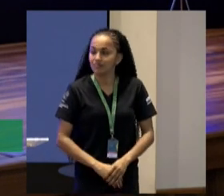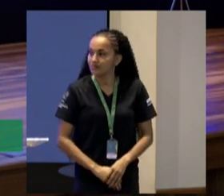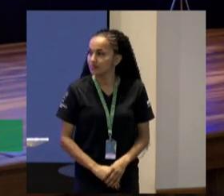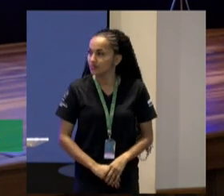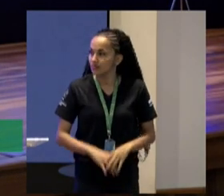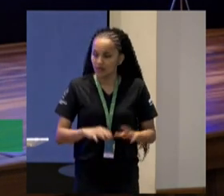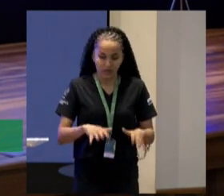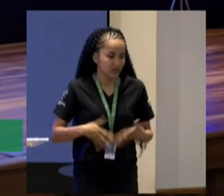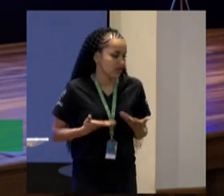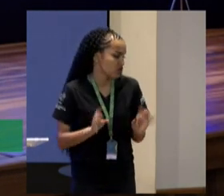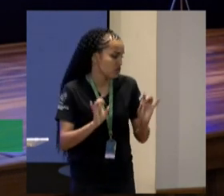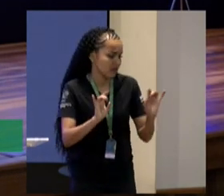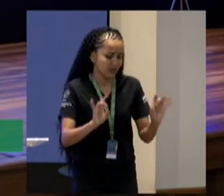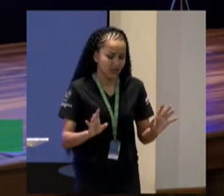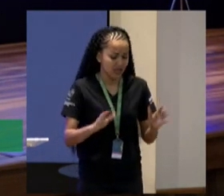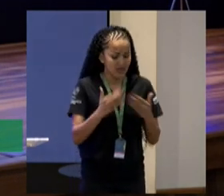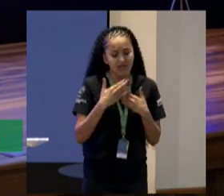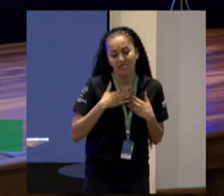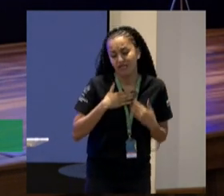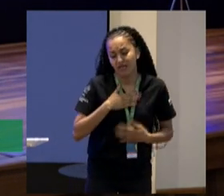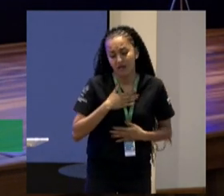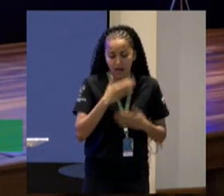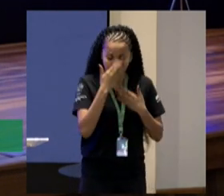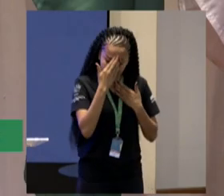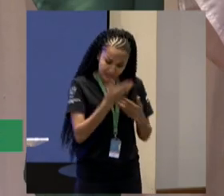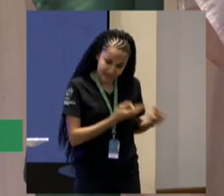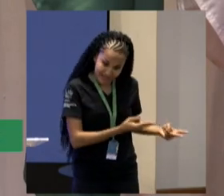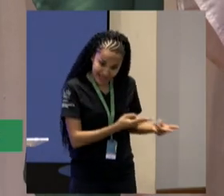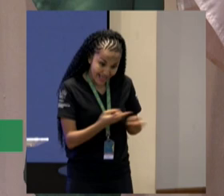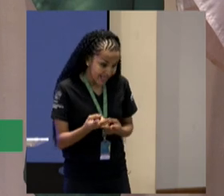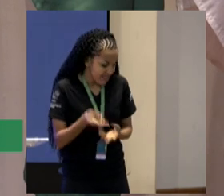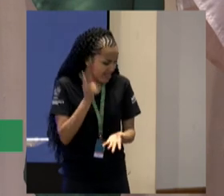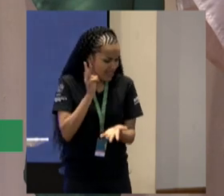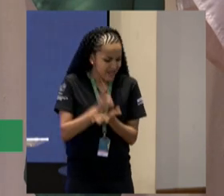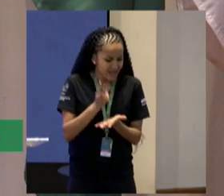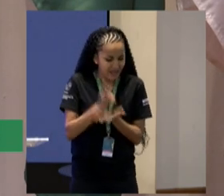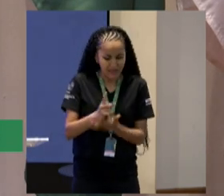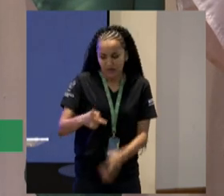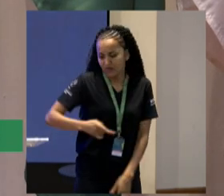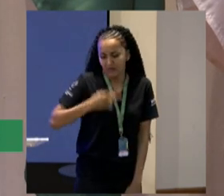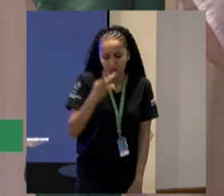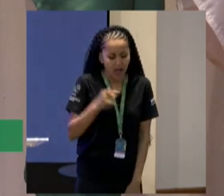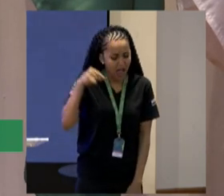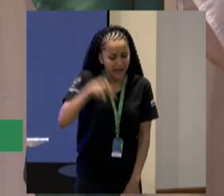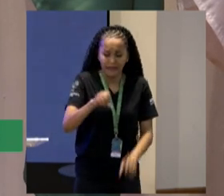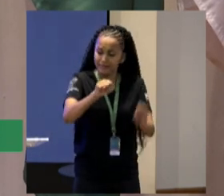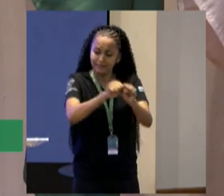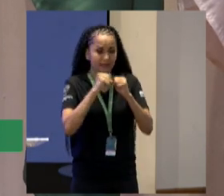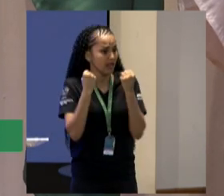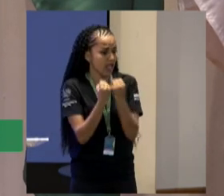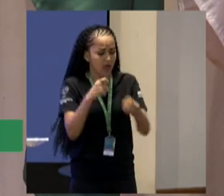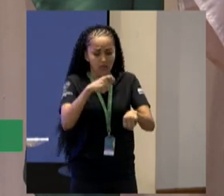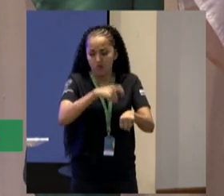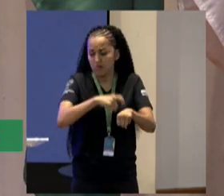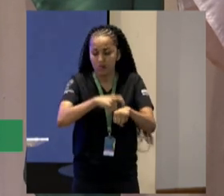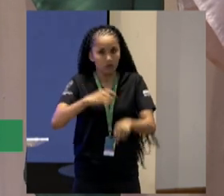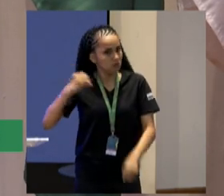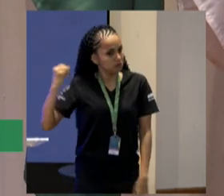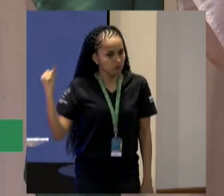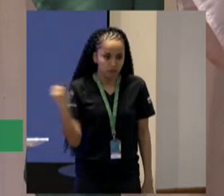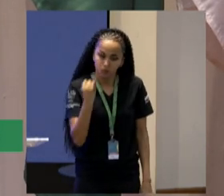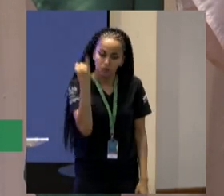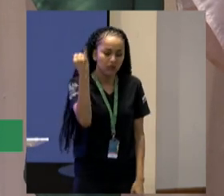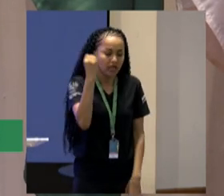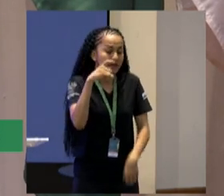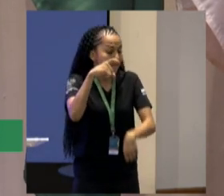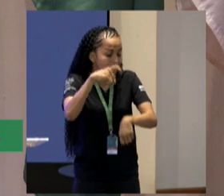E aí é isso, gente. Eu agradeço o convite, eu falo sempre que aqui o seminário é um momento extremamente importante.